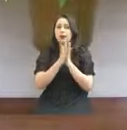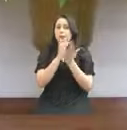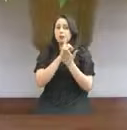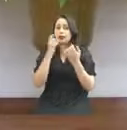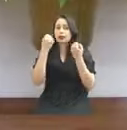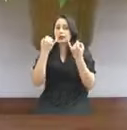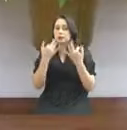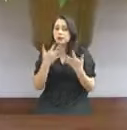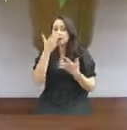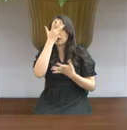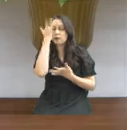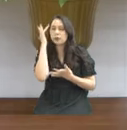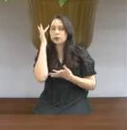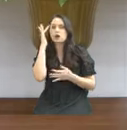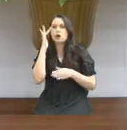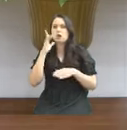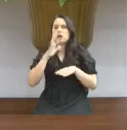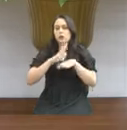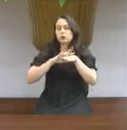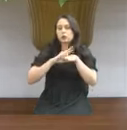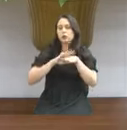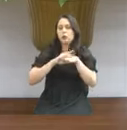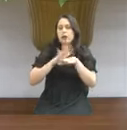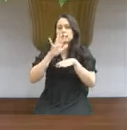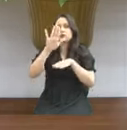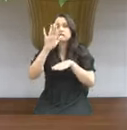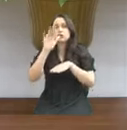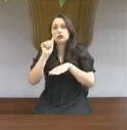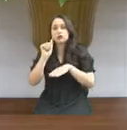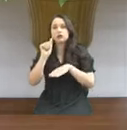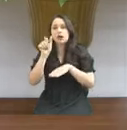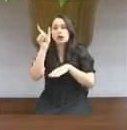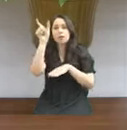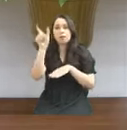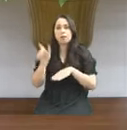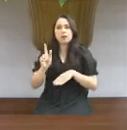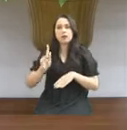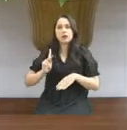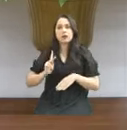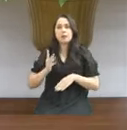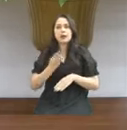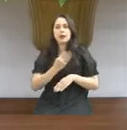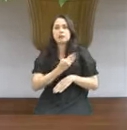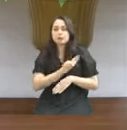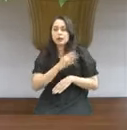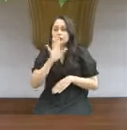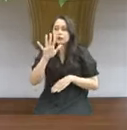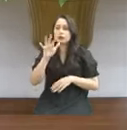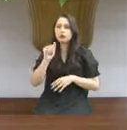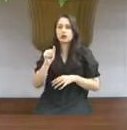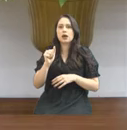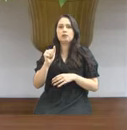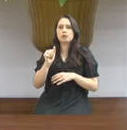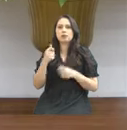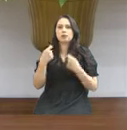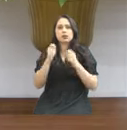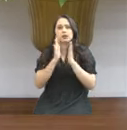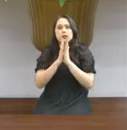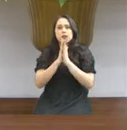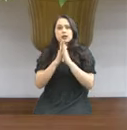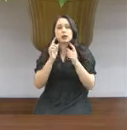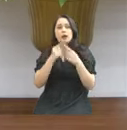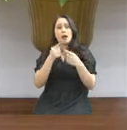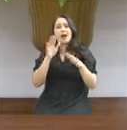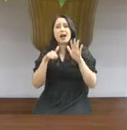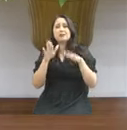presbíteros. E a oração da fé, proselche, salvará o doente. Mas às vezes nós não precisamos